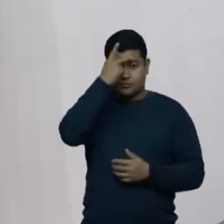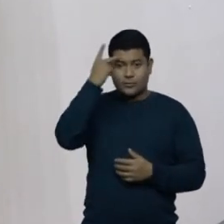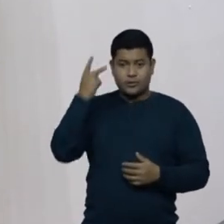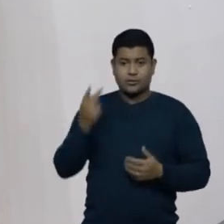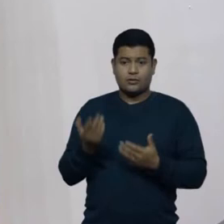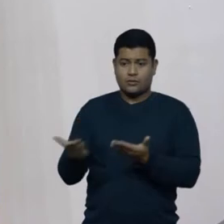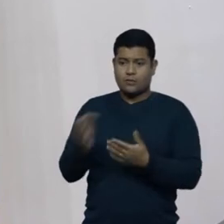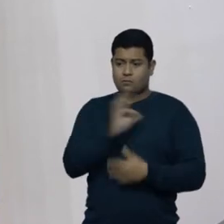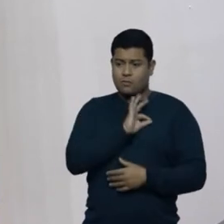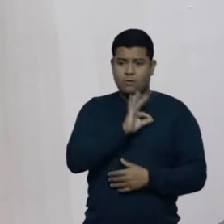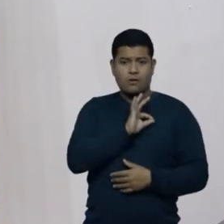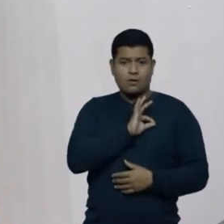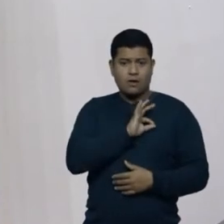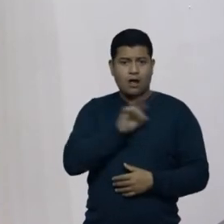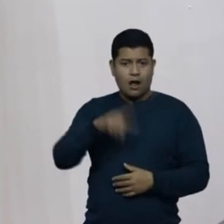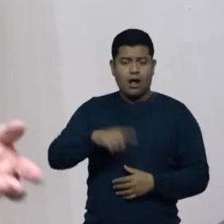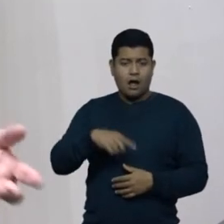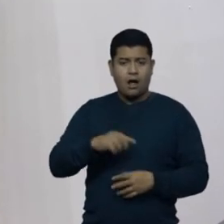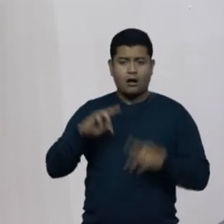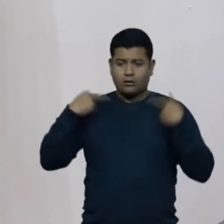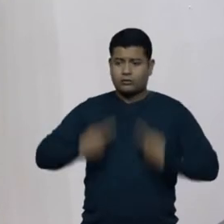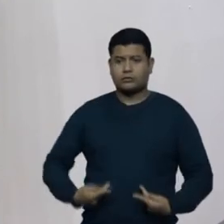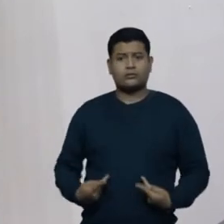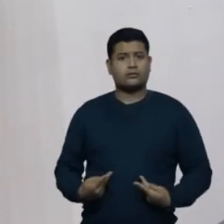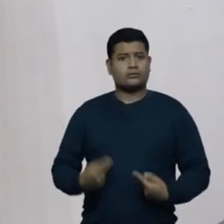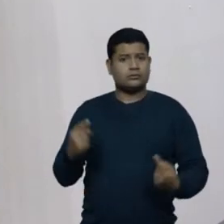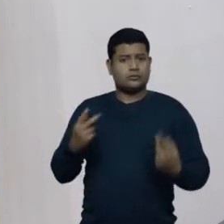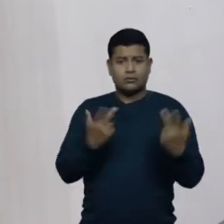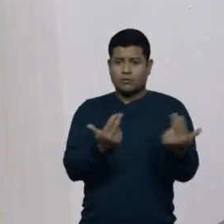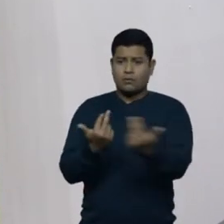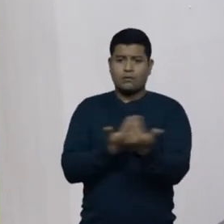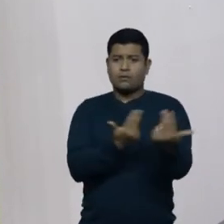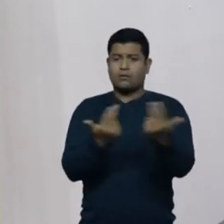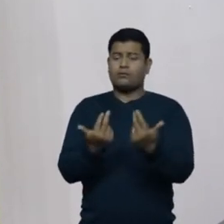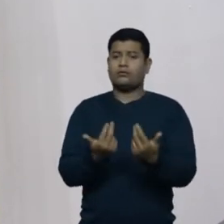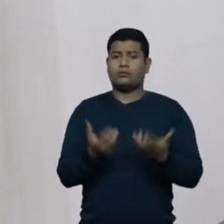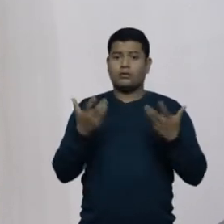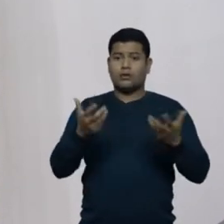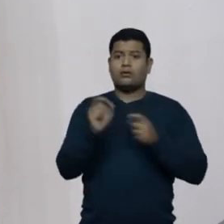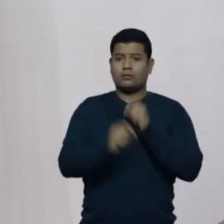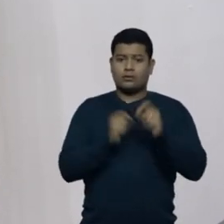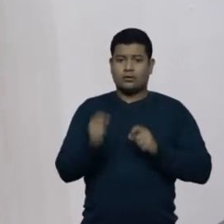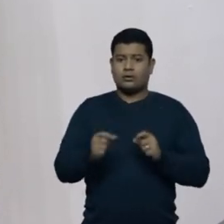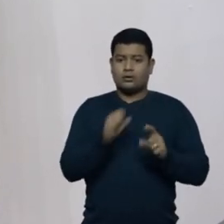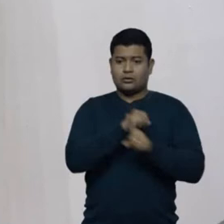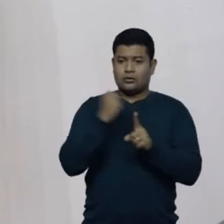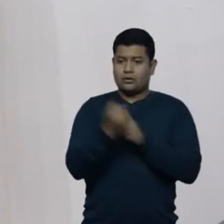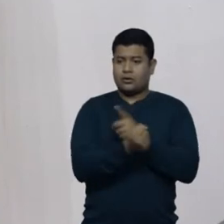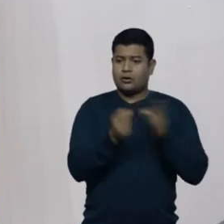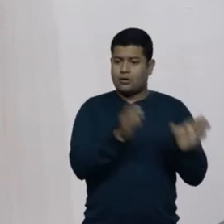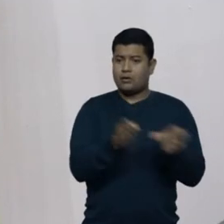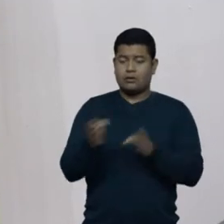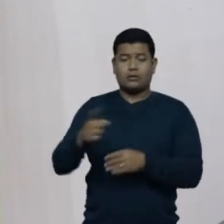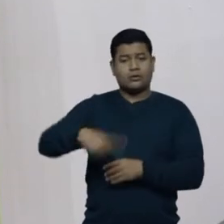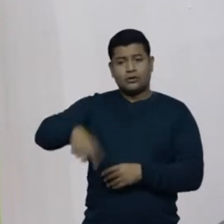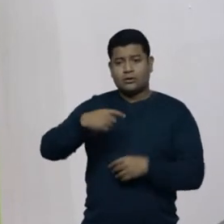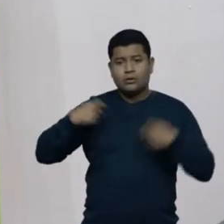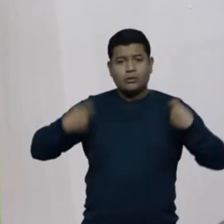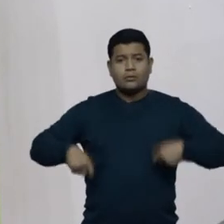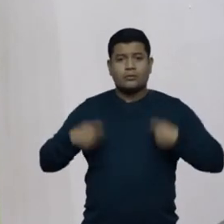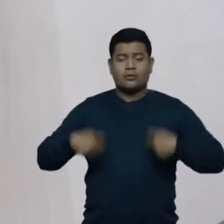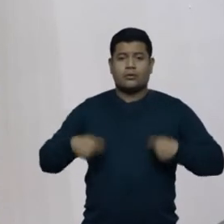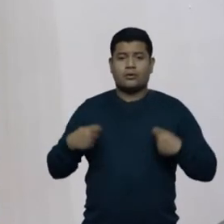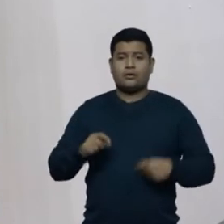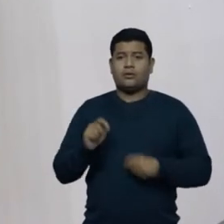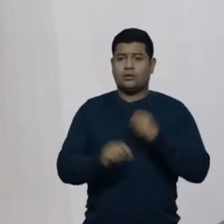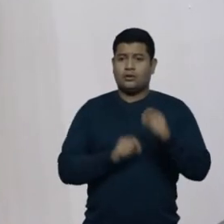um ser humano que quer ver a sociedade em harmonia. E nós precisamos dar